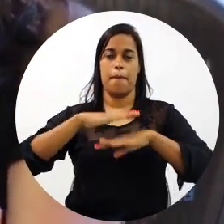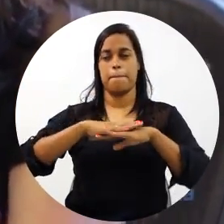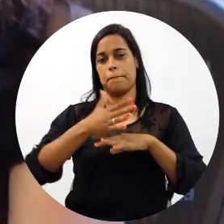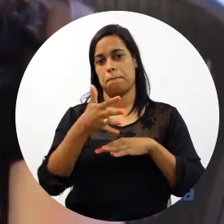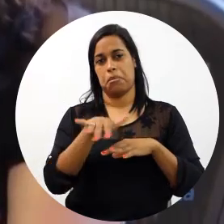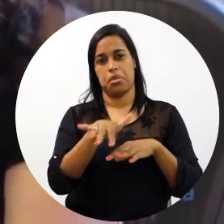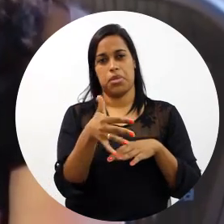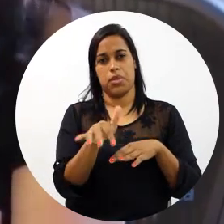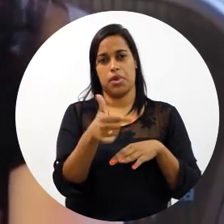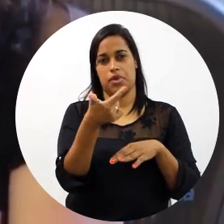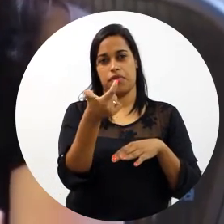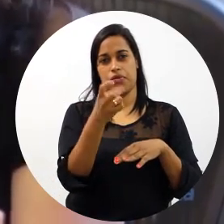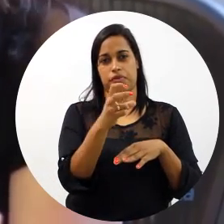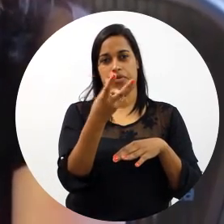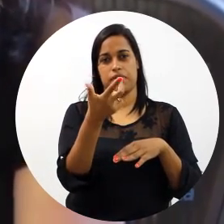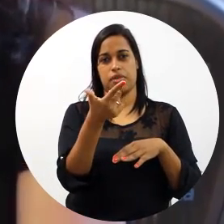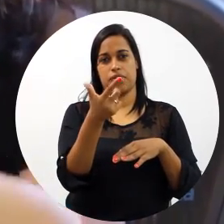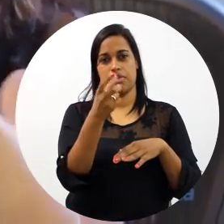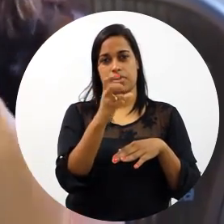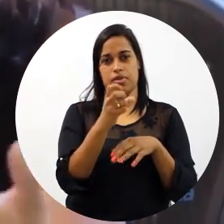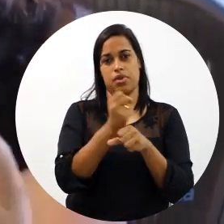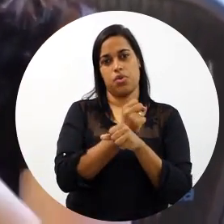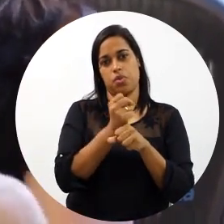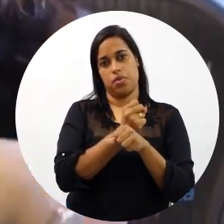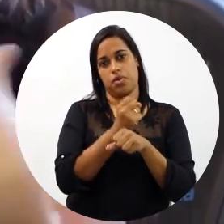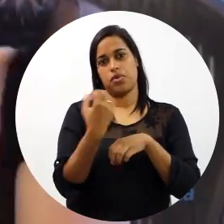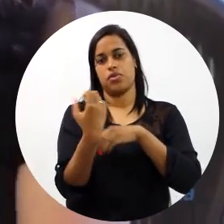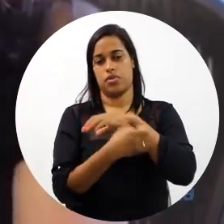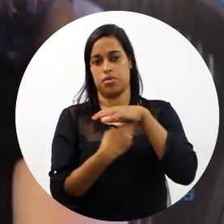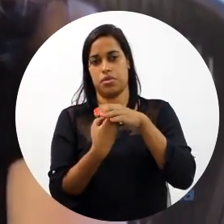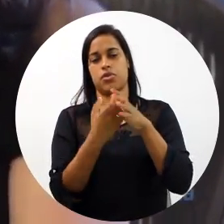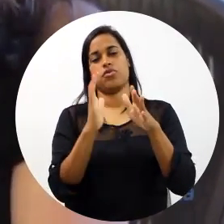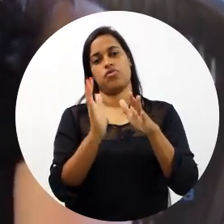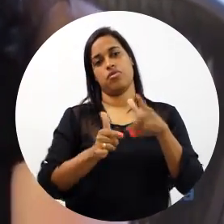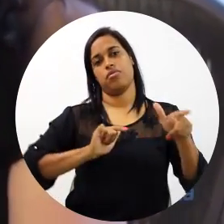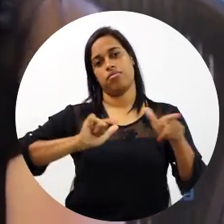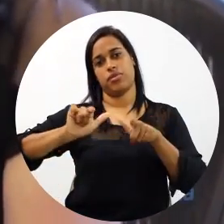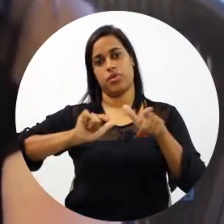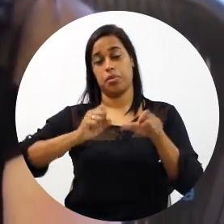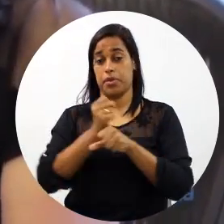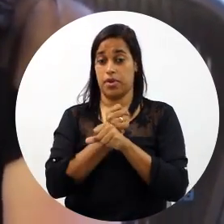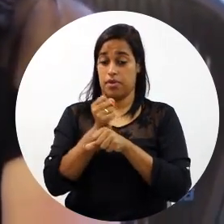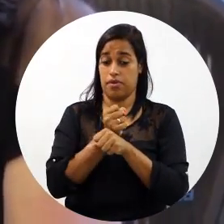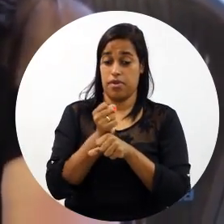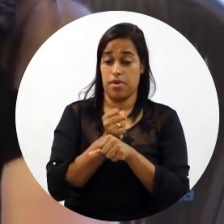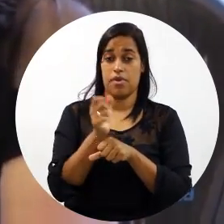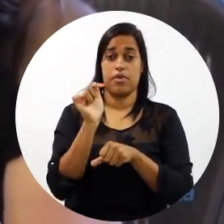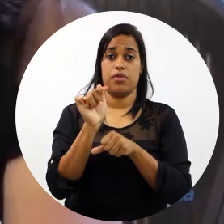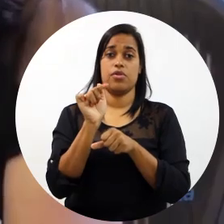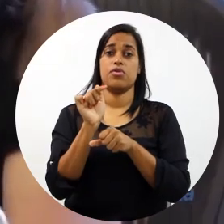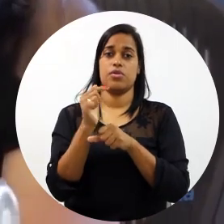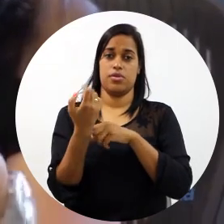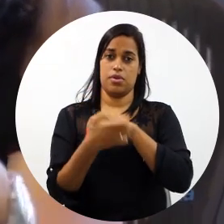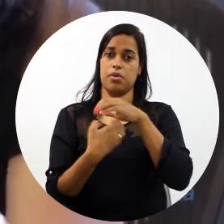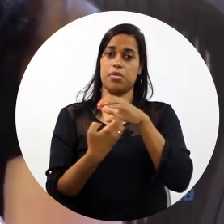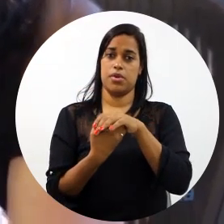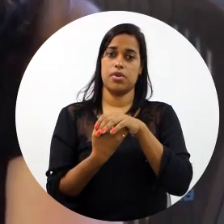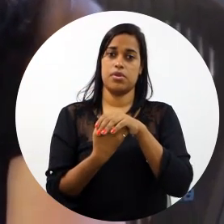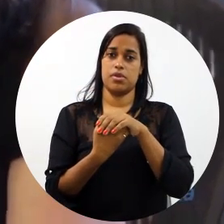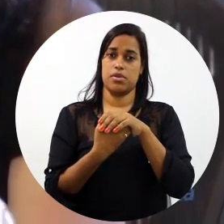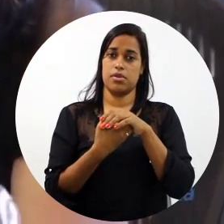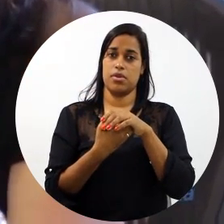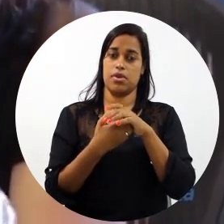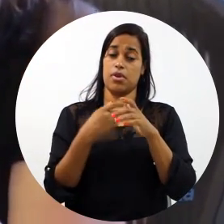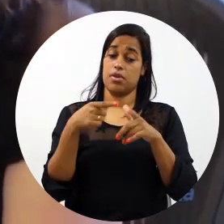ou menos uns 25 anos na empresa, era um senhor já trabalhava há muito tempo lá naquela empresa, e